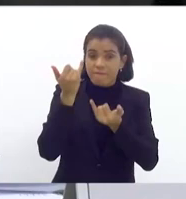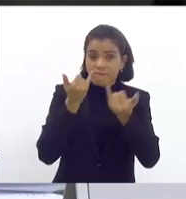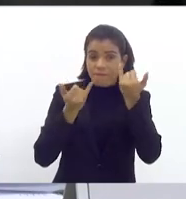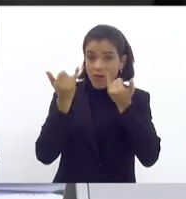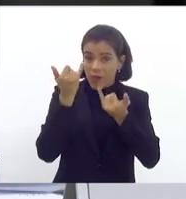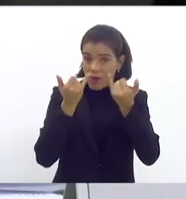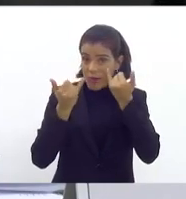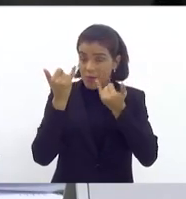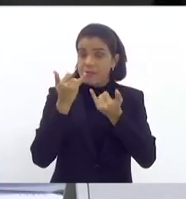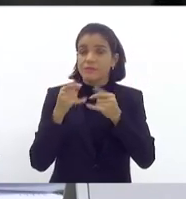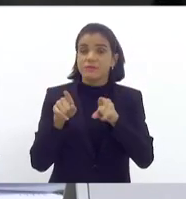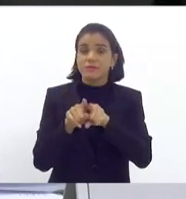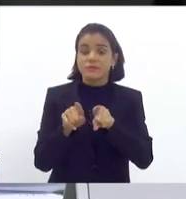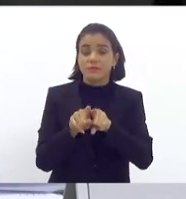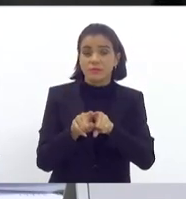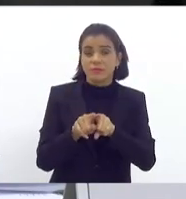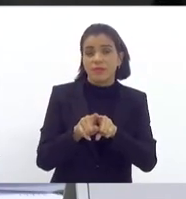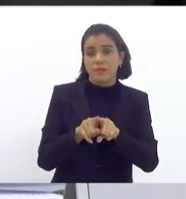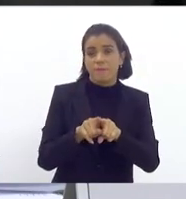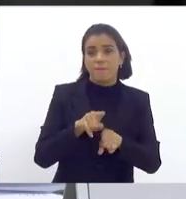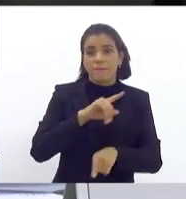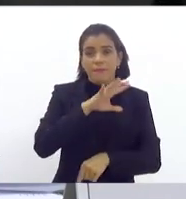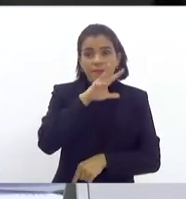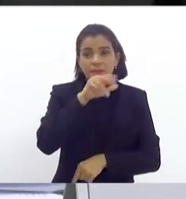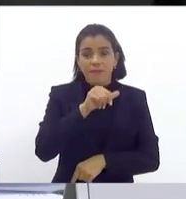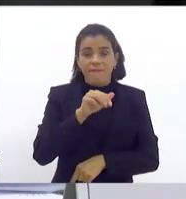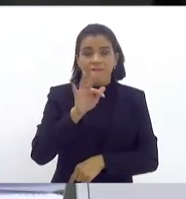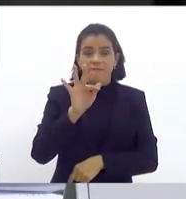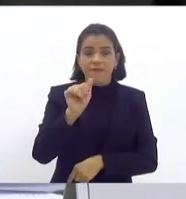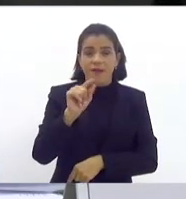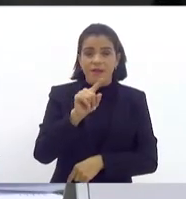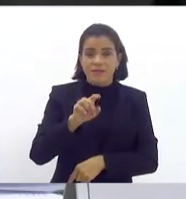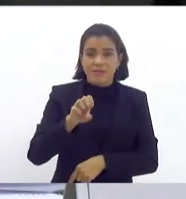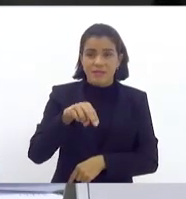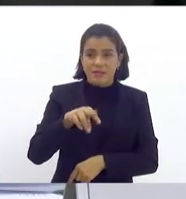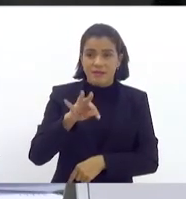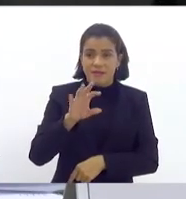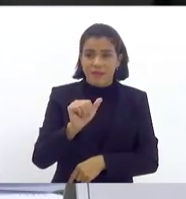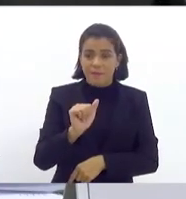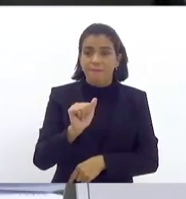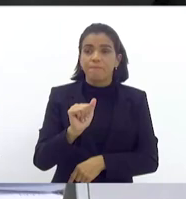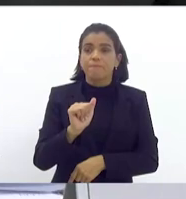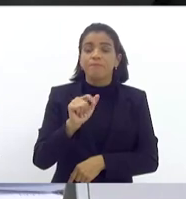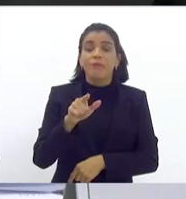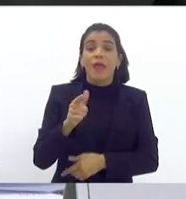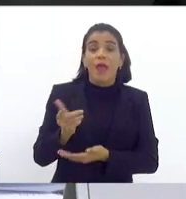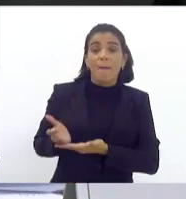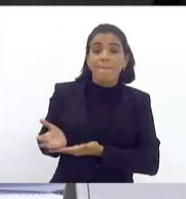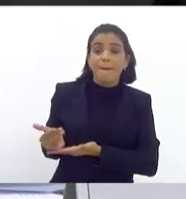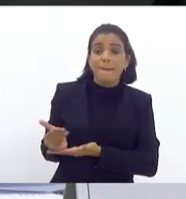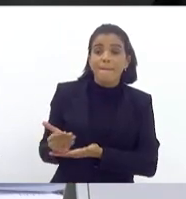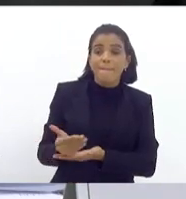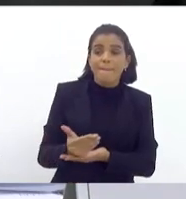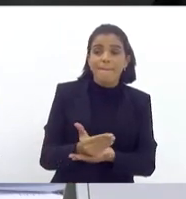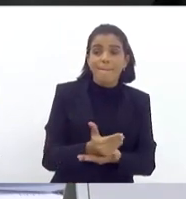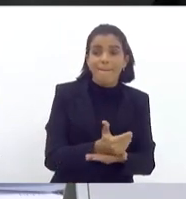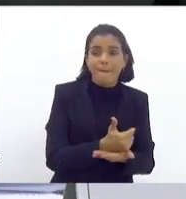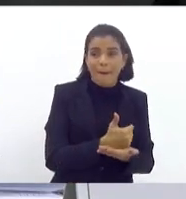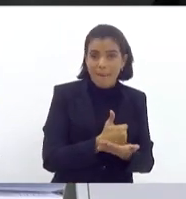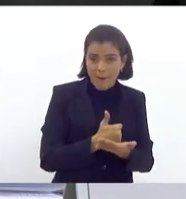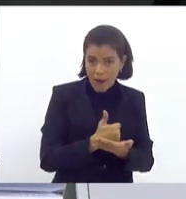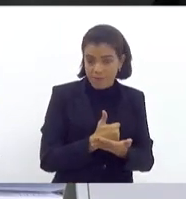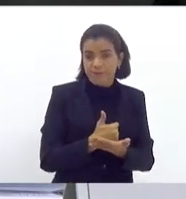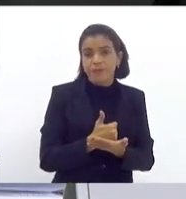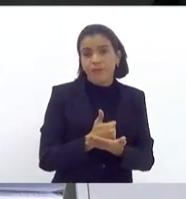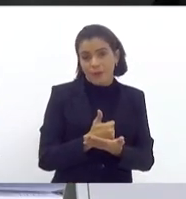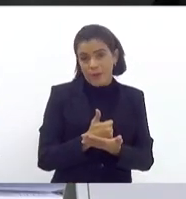da Fazenda, apenas com relação à informação da arrecadação, né, com